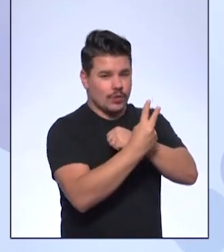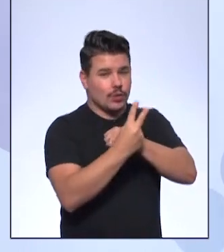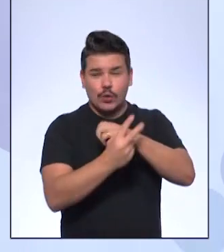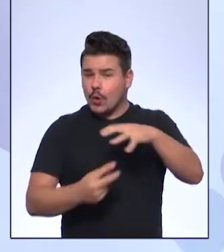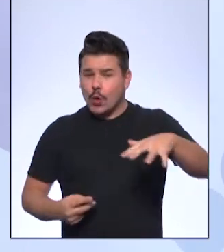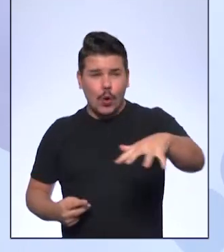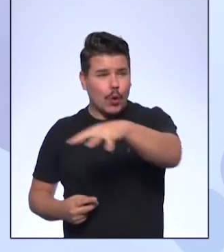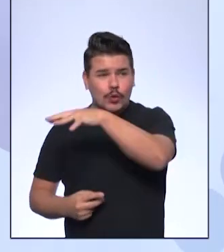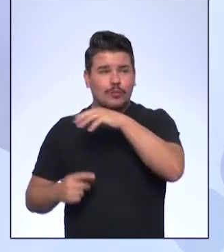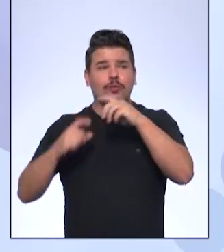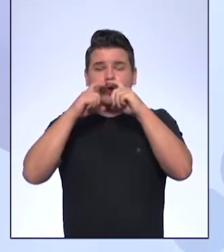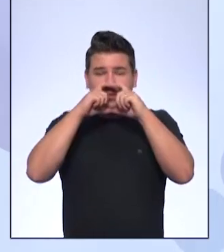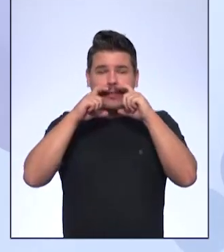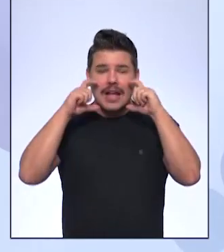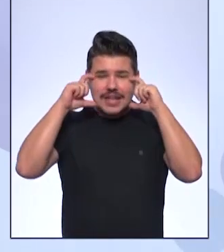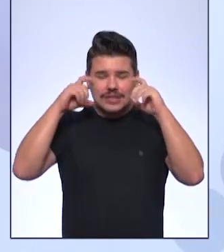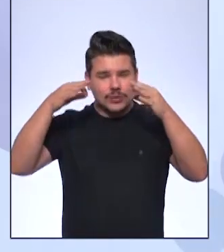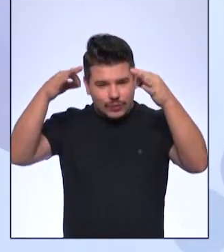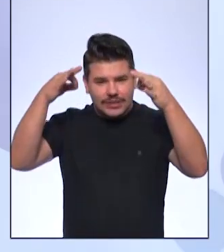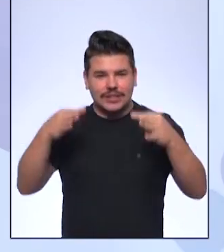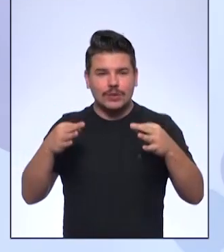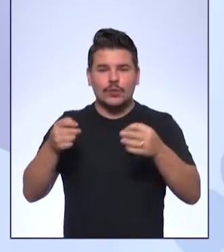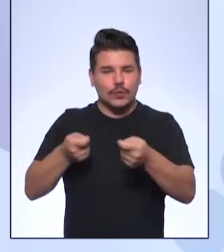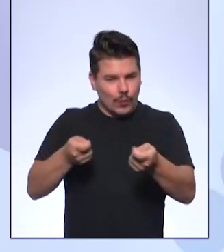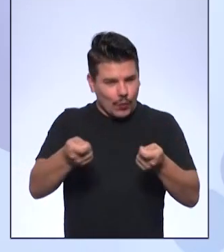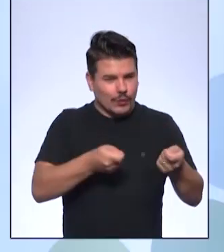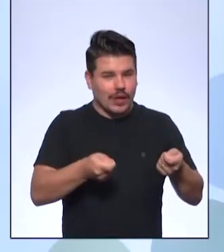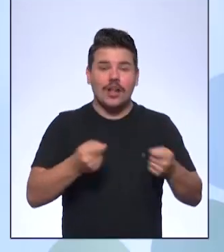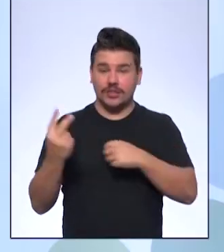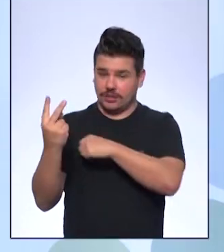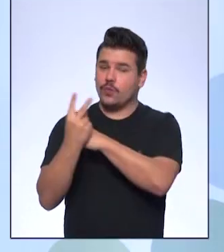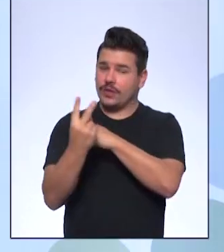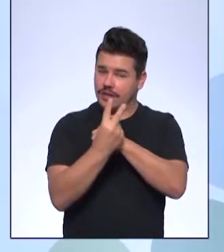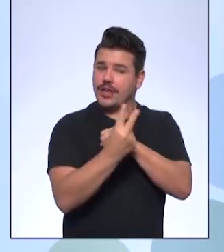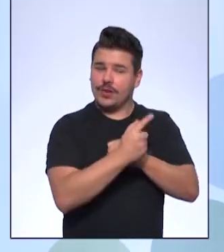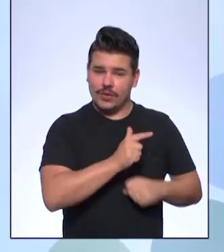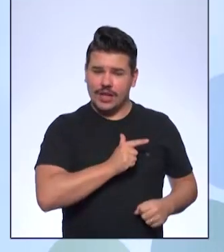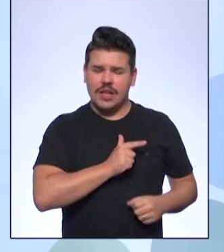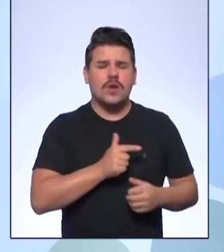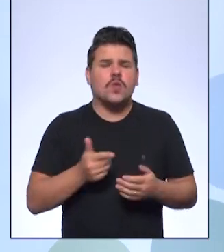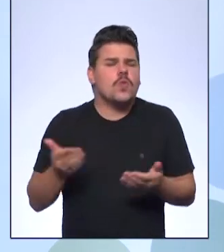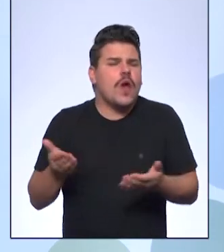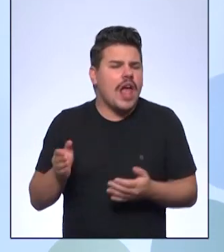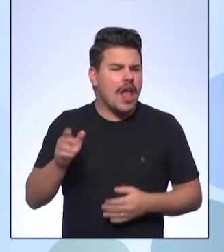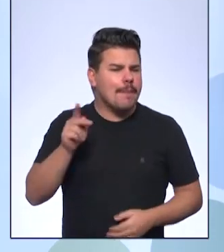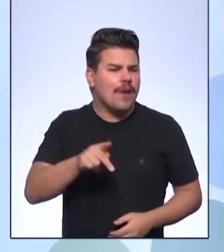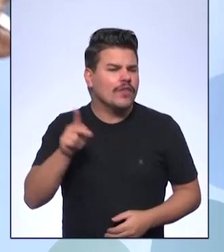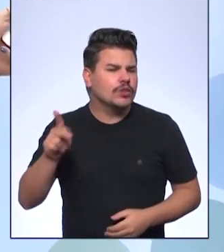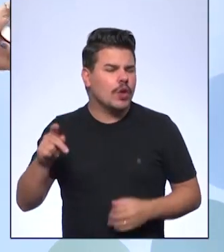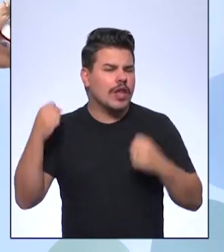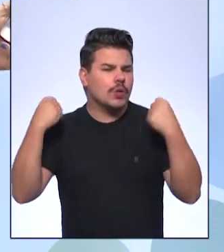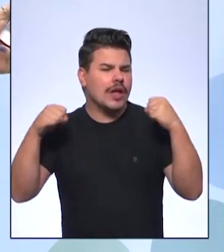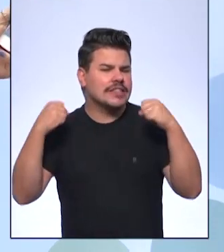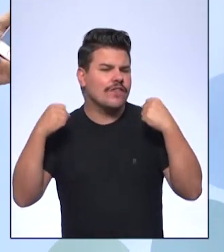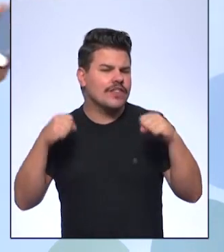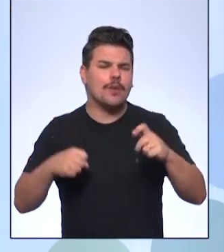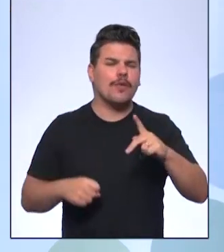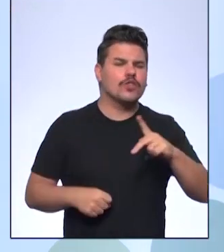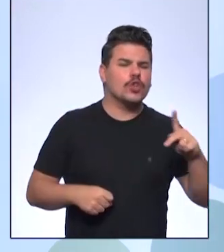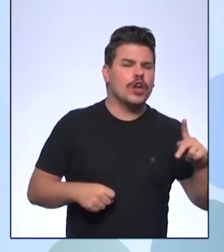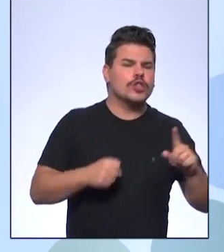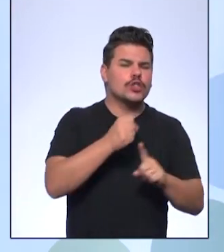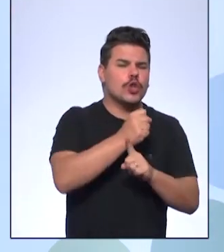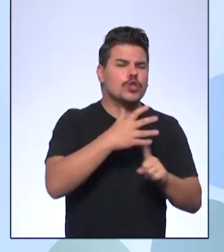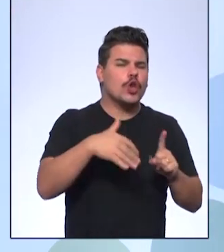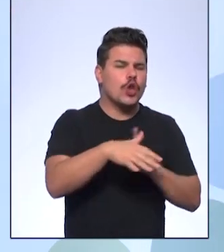mundo de máscara. Então... tudo sob controle. Estamos nos cuidando. E aí colocaram assim: ué, ela não é professora de educação física e a Fabiana de sociologia?